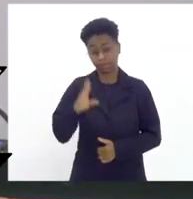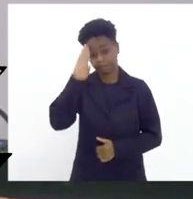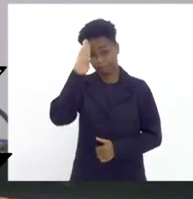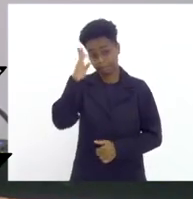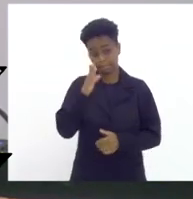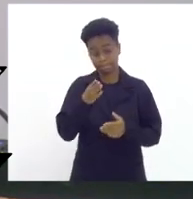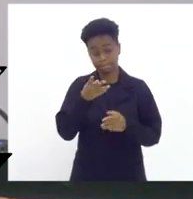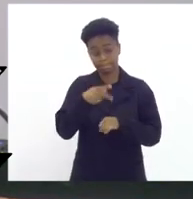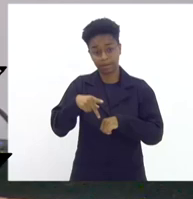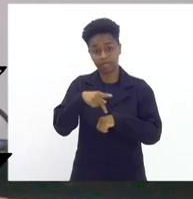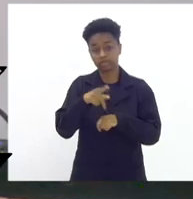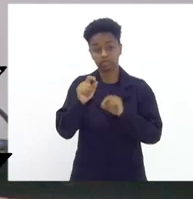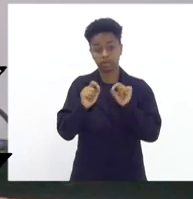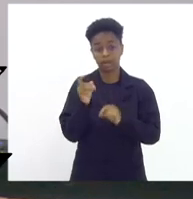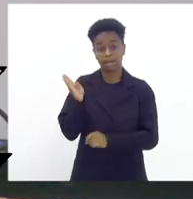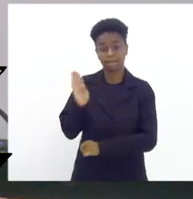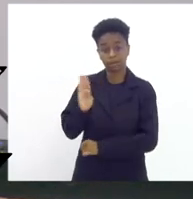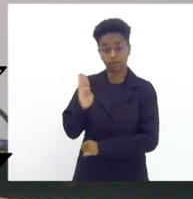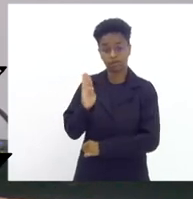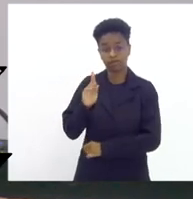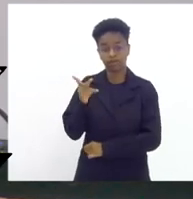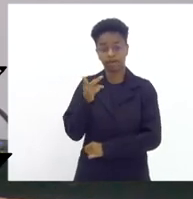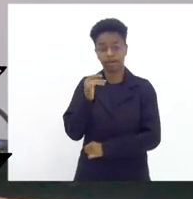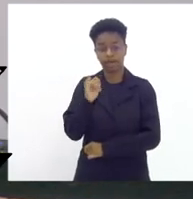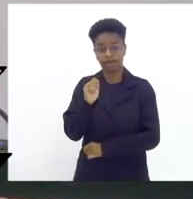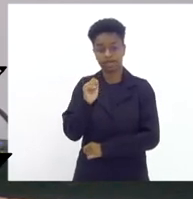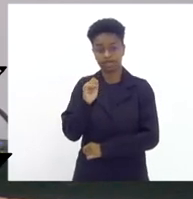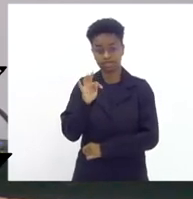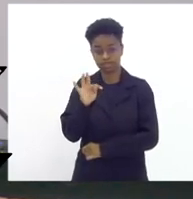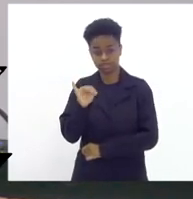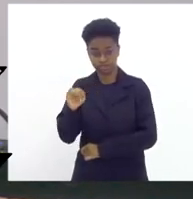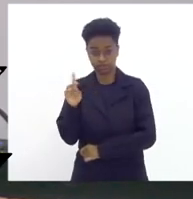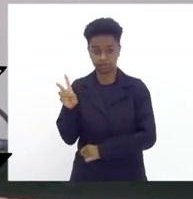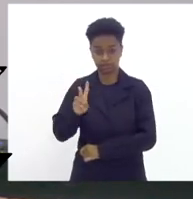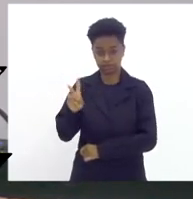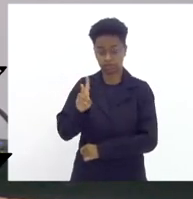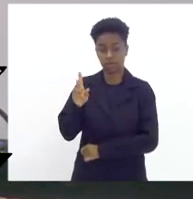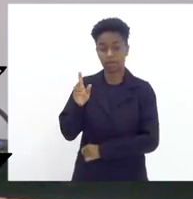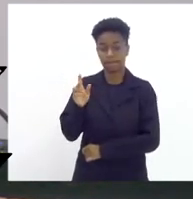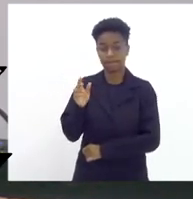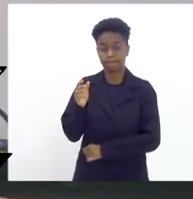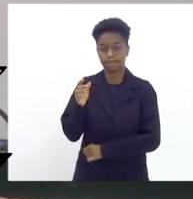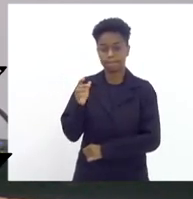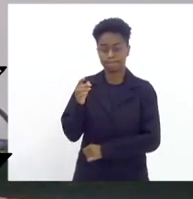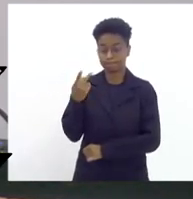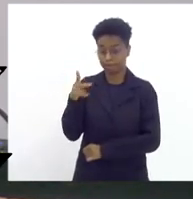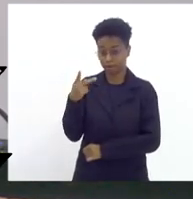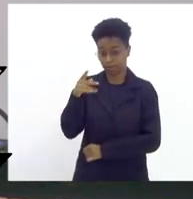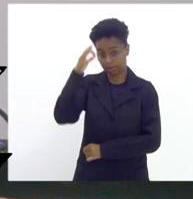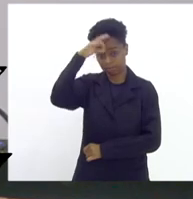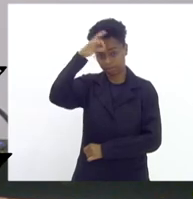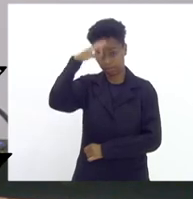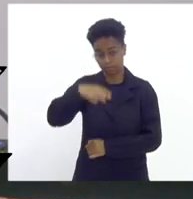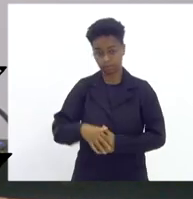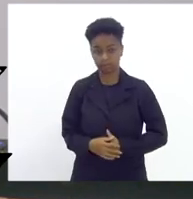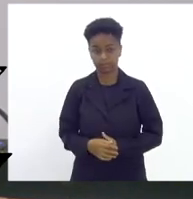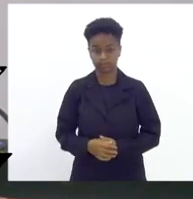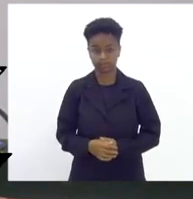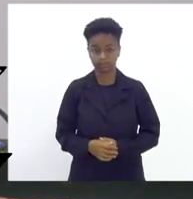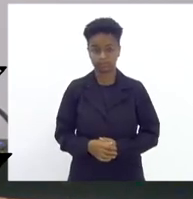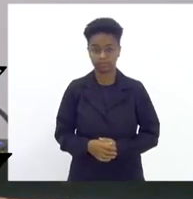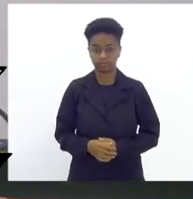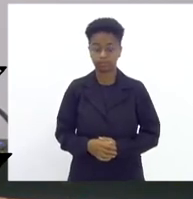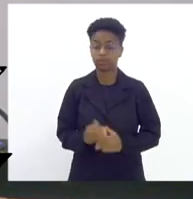de origem foram Bolívia Venezuela Paraguai e peru desde